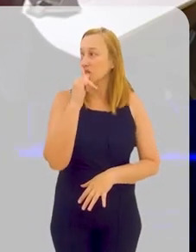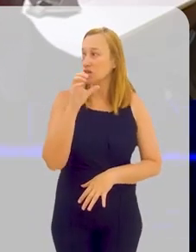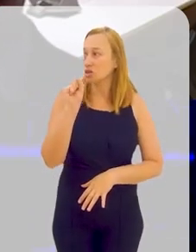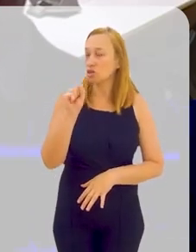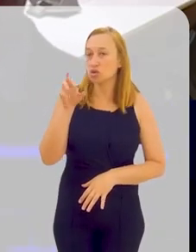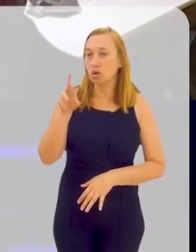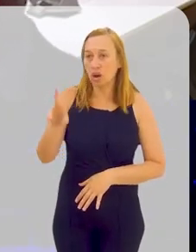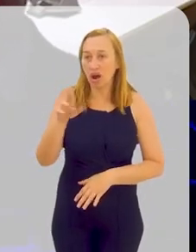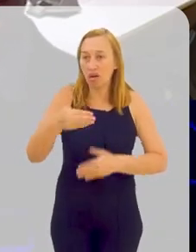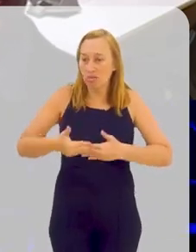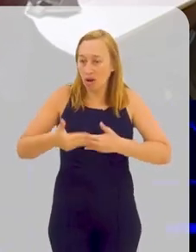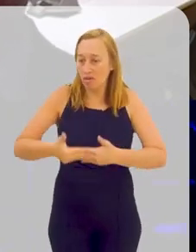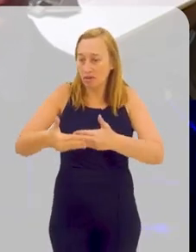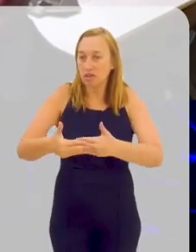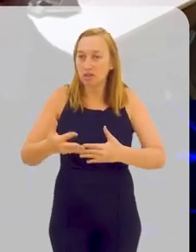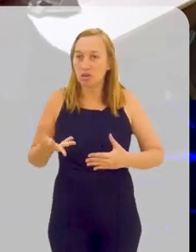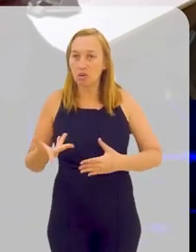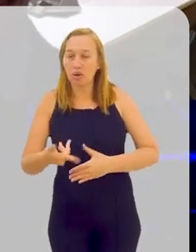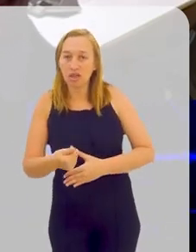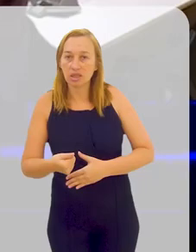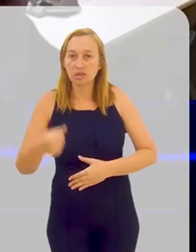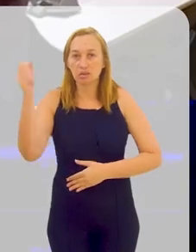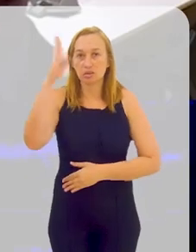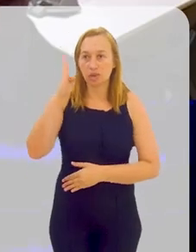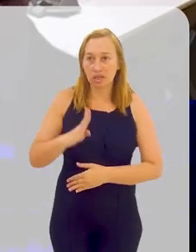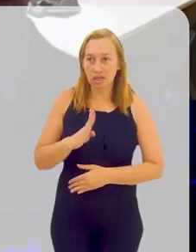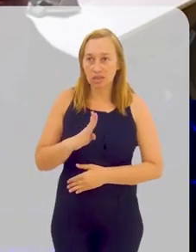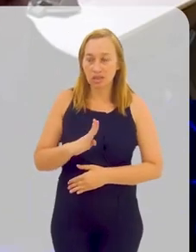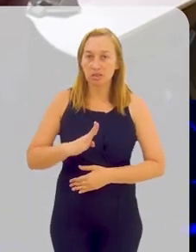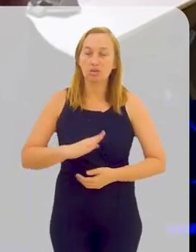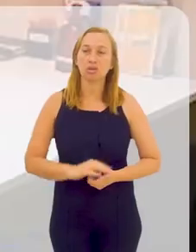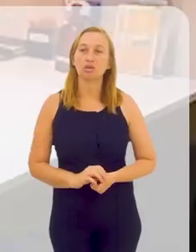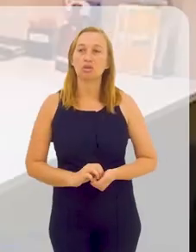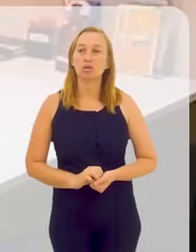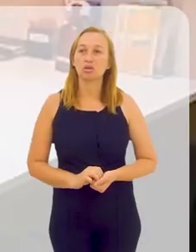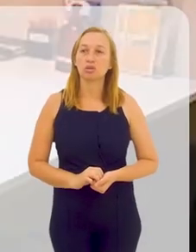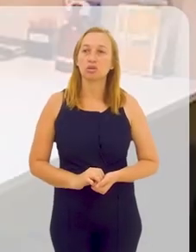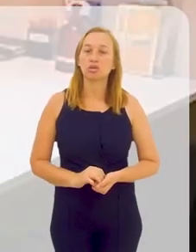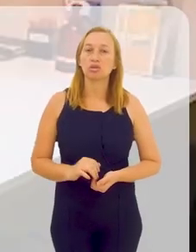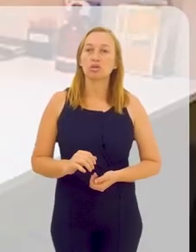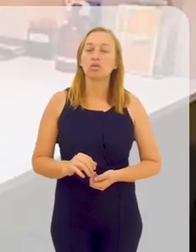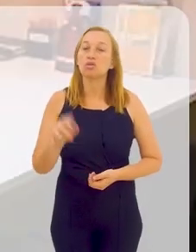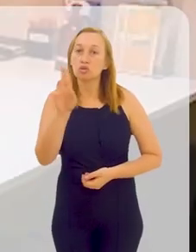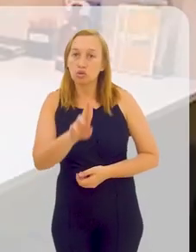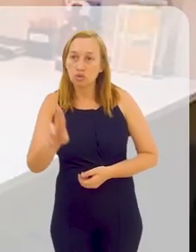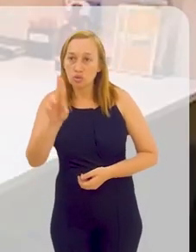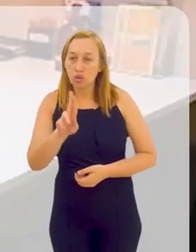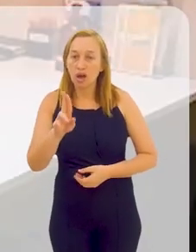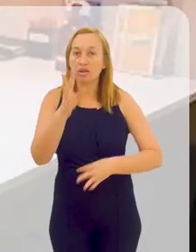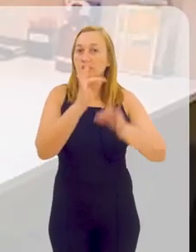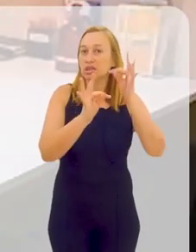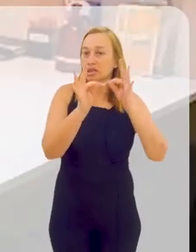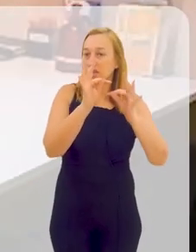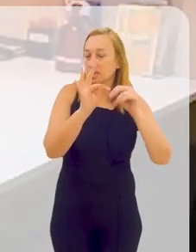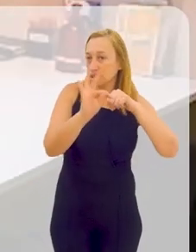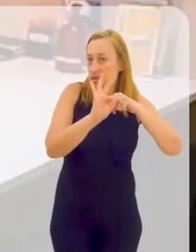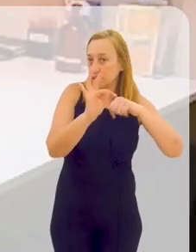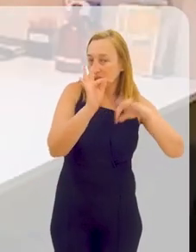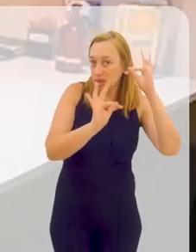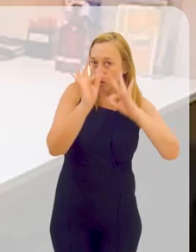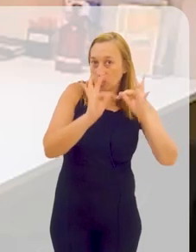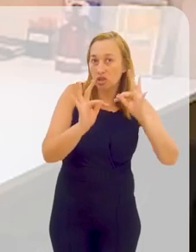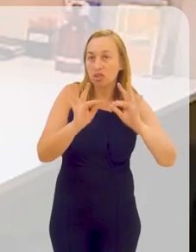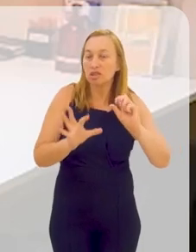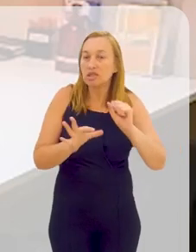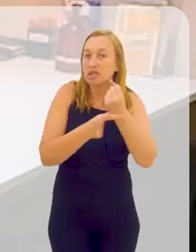para que a energia solar fotovoltaica avance com qualidade no Brasil e para que os consumidores os usuários da tecnologia